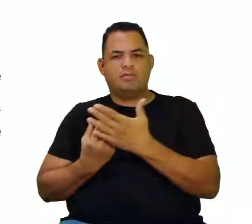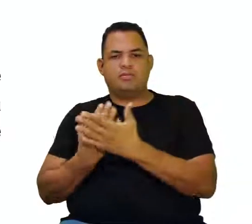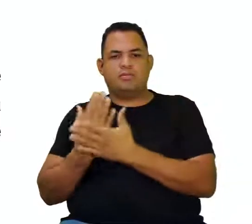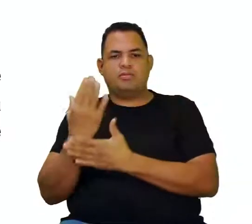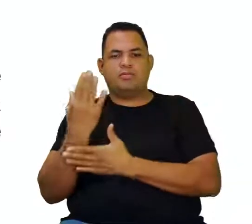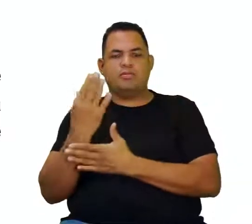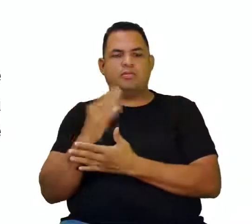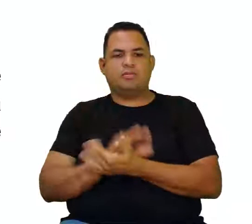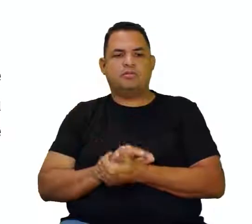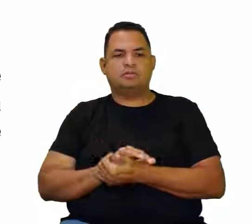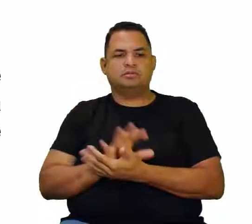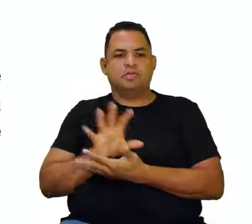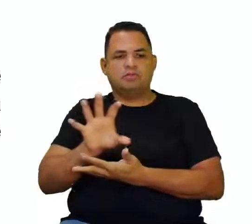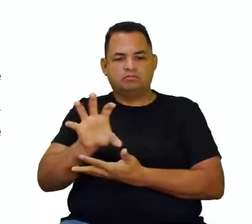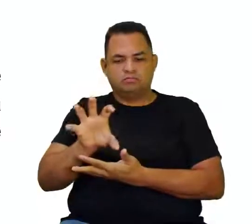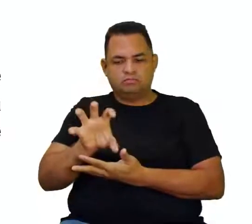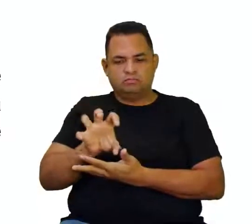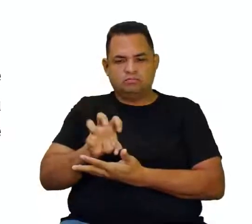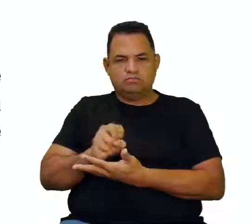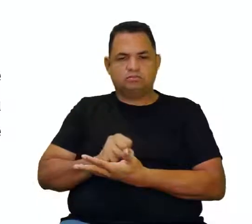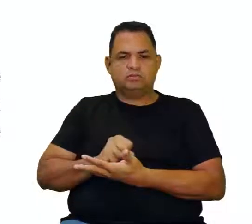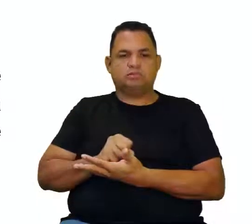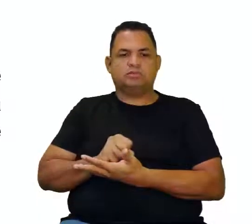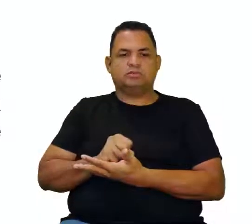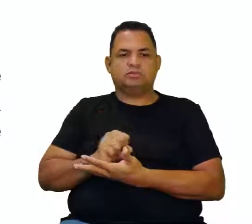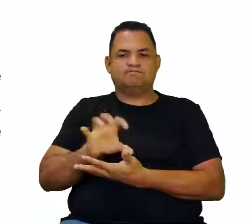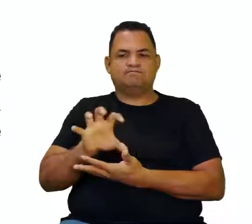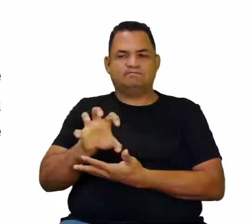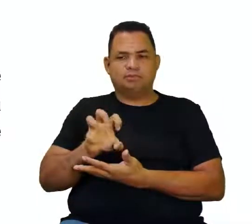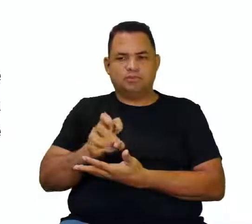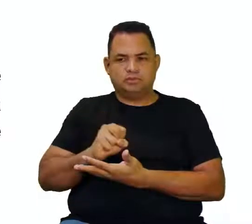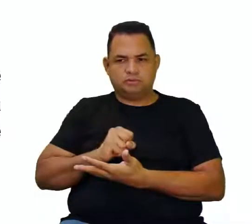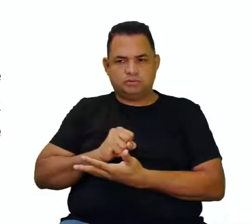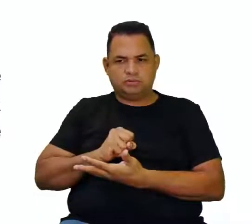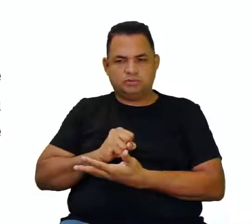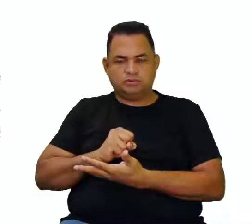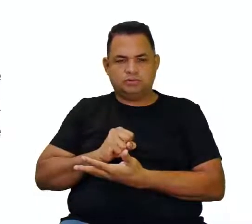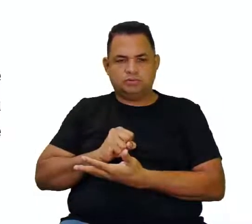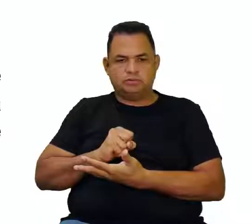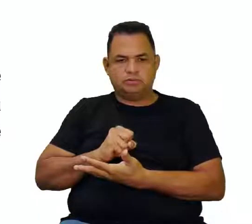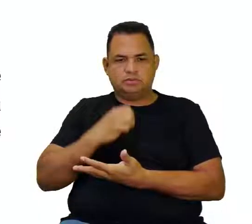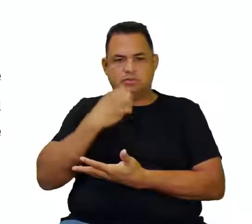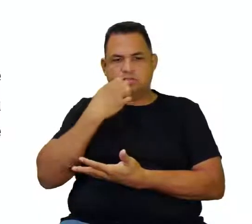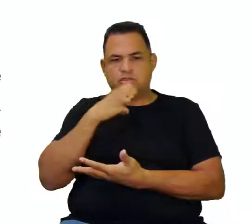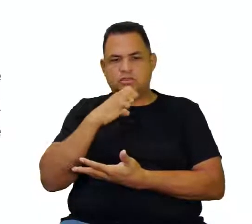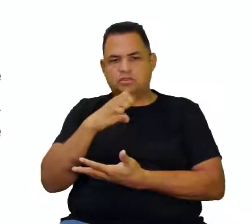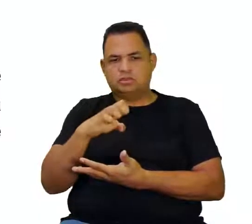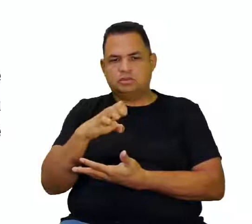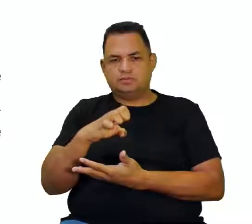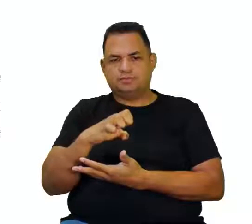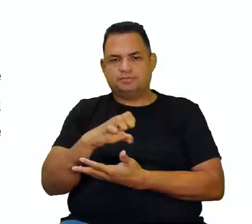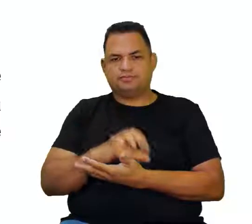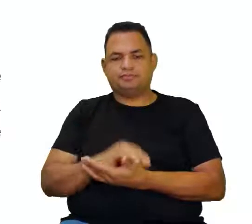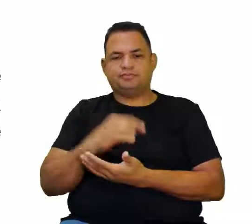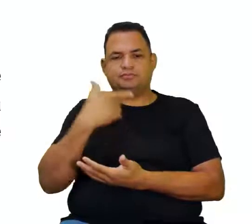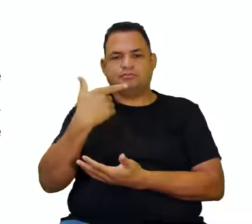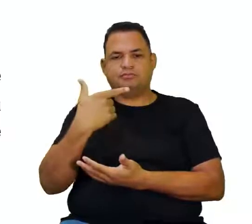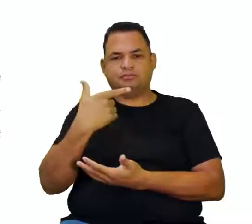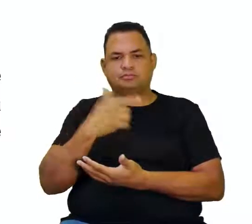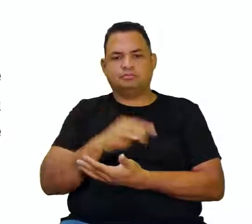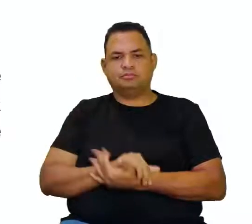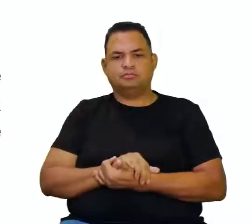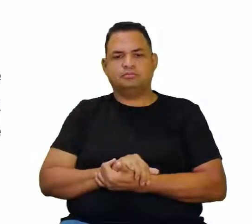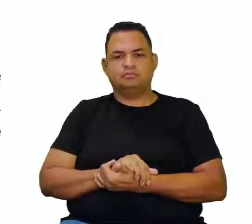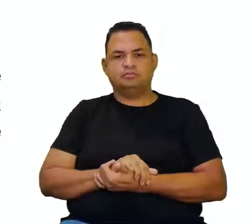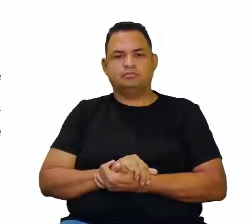temos absorção de energia. Tá? Por isso que ele fala energia absorvida na etapa 2.